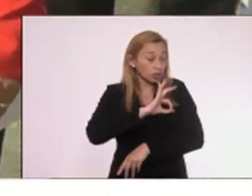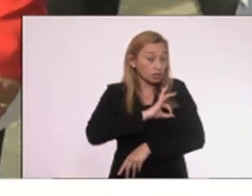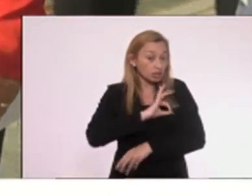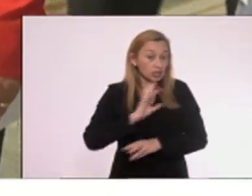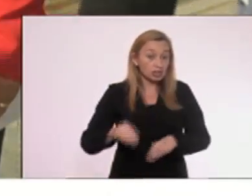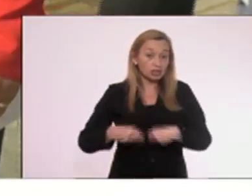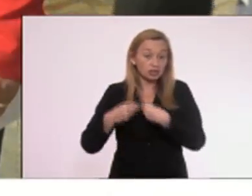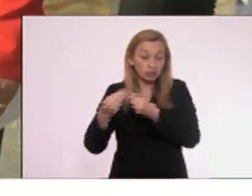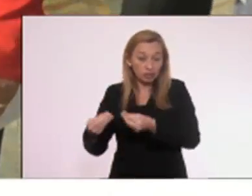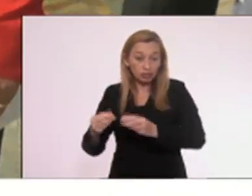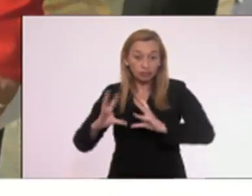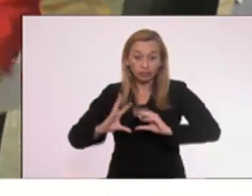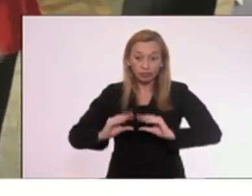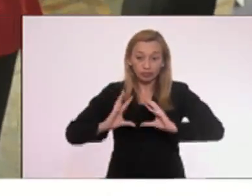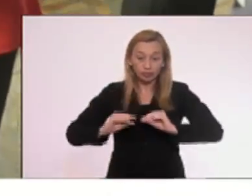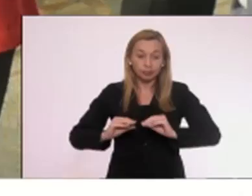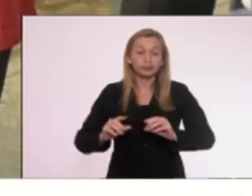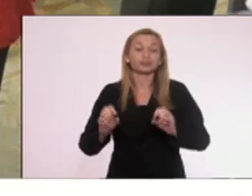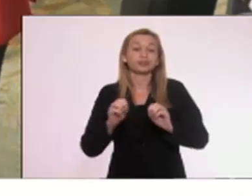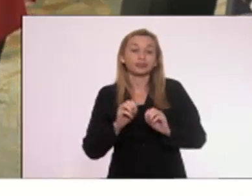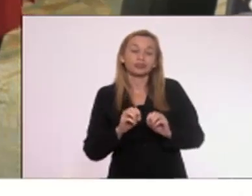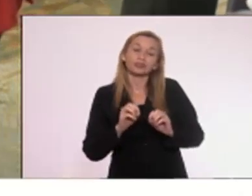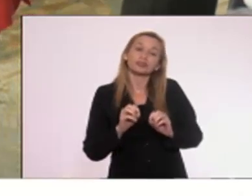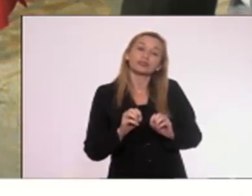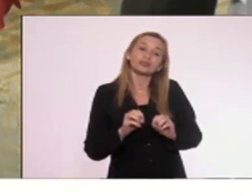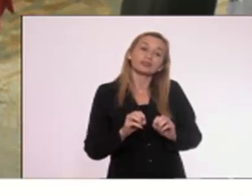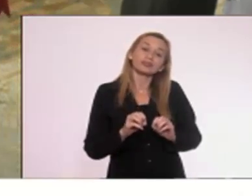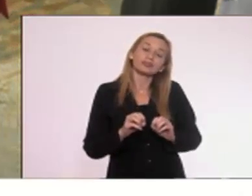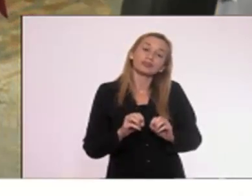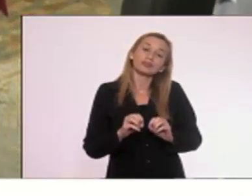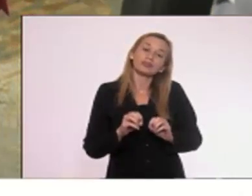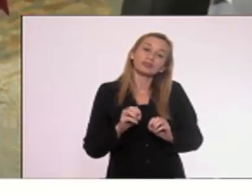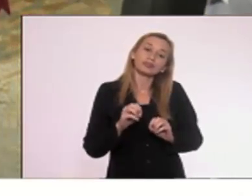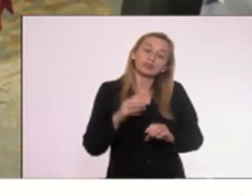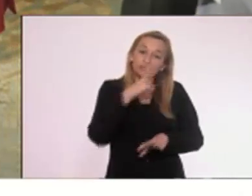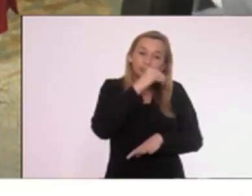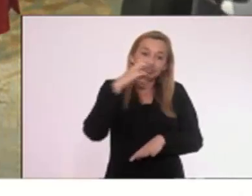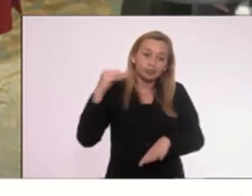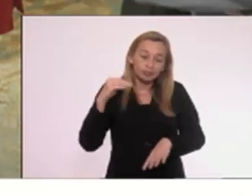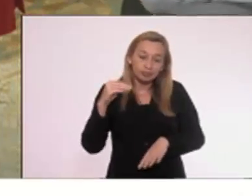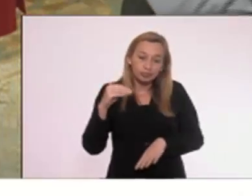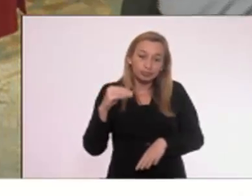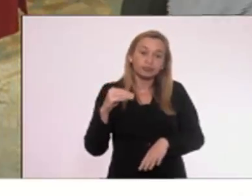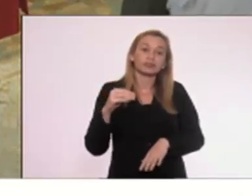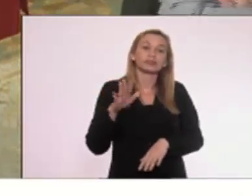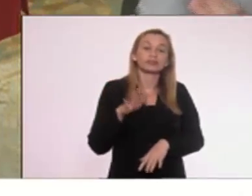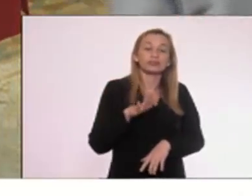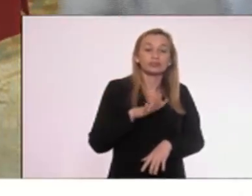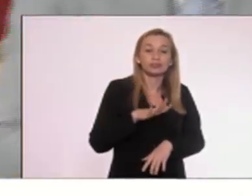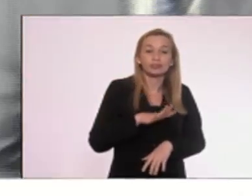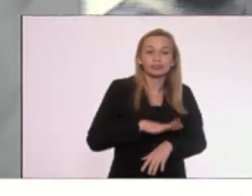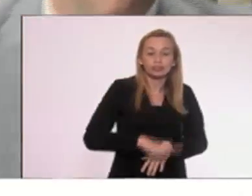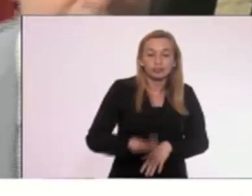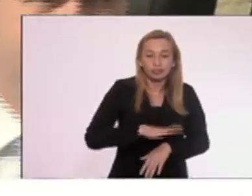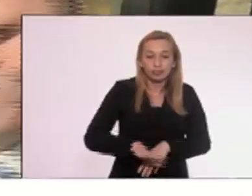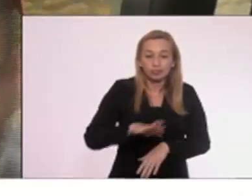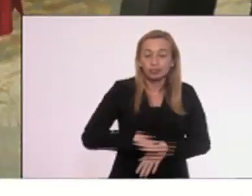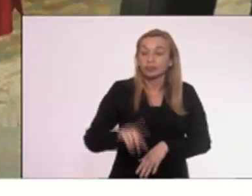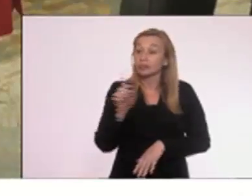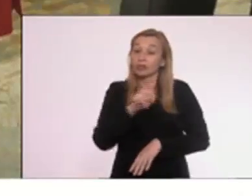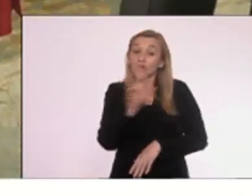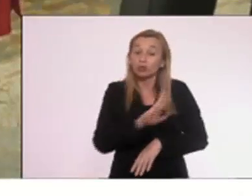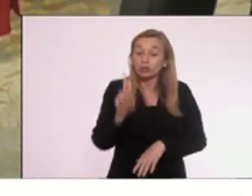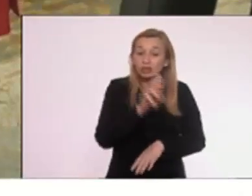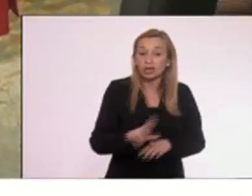noções aos jovens, às crianças, aos adolescentes, de não ficarem próximos às drogas, explicando o malefício que